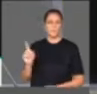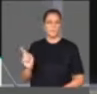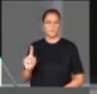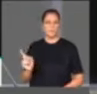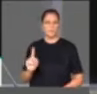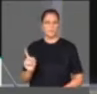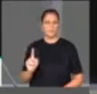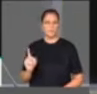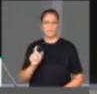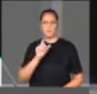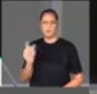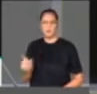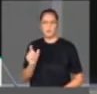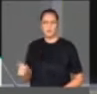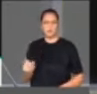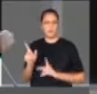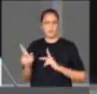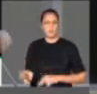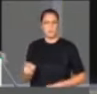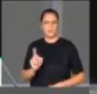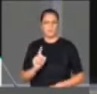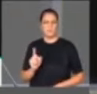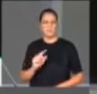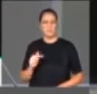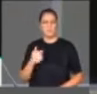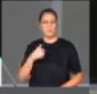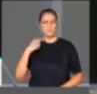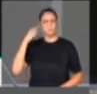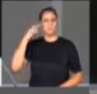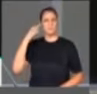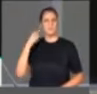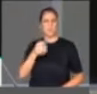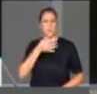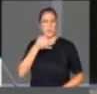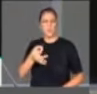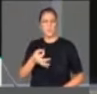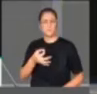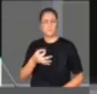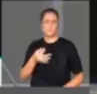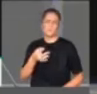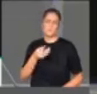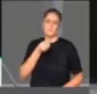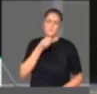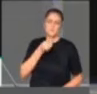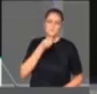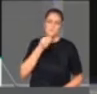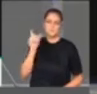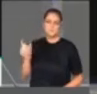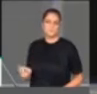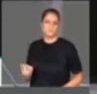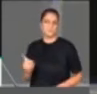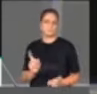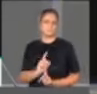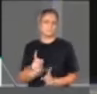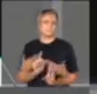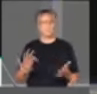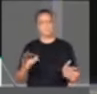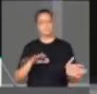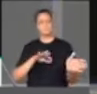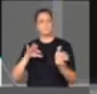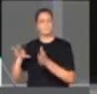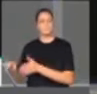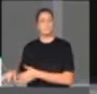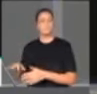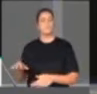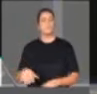responder com palavras chulas o que eu poderia pensar do Partido da Excelência que aqui se pronunciou contra o Partido dos Trabalhadores.